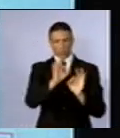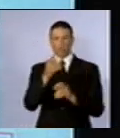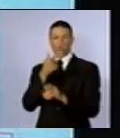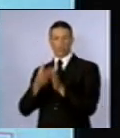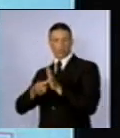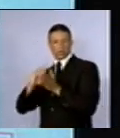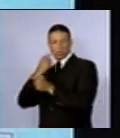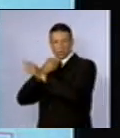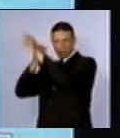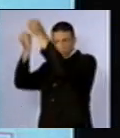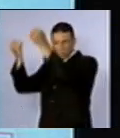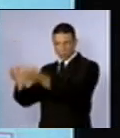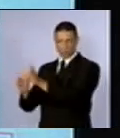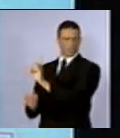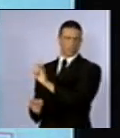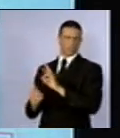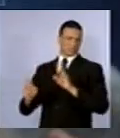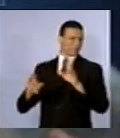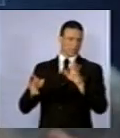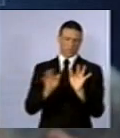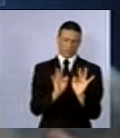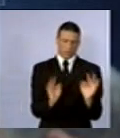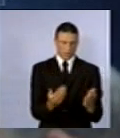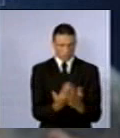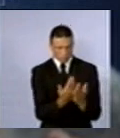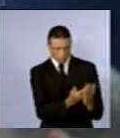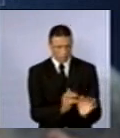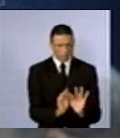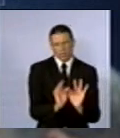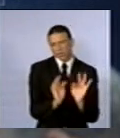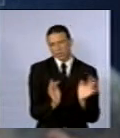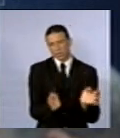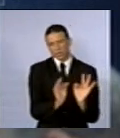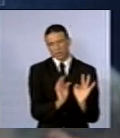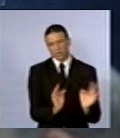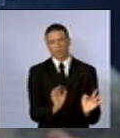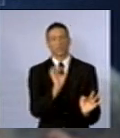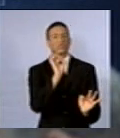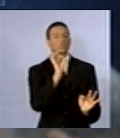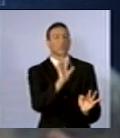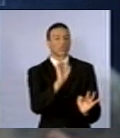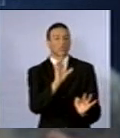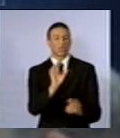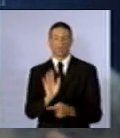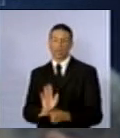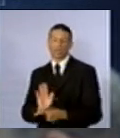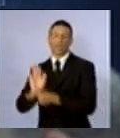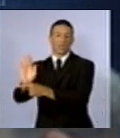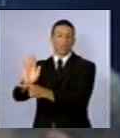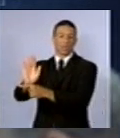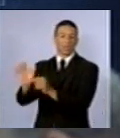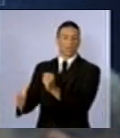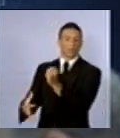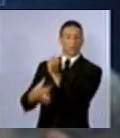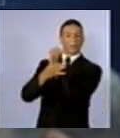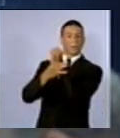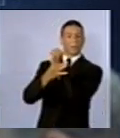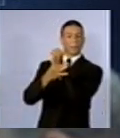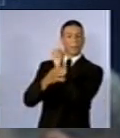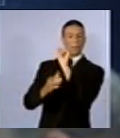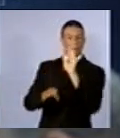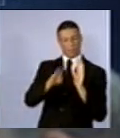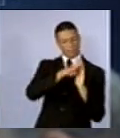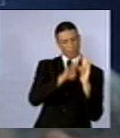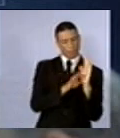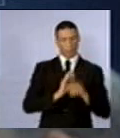citou, mas um estudo mais simples, mais modesto, mas um estudo ecológico estabelecido sobre os critérios